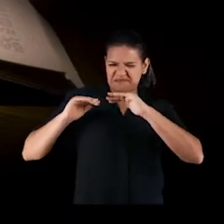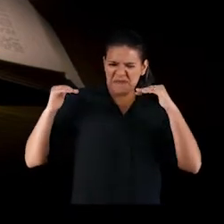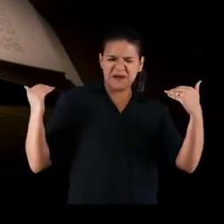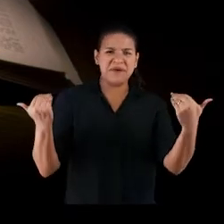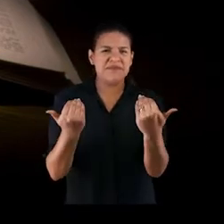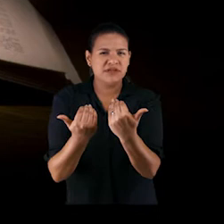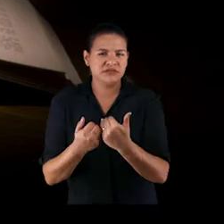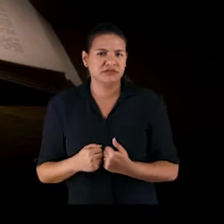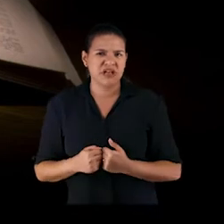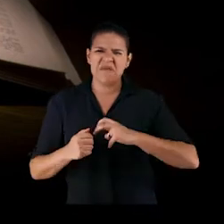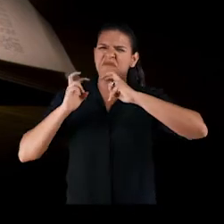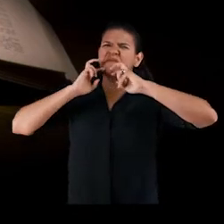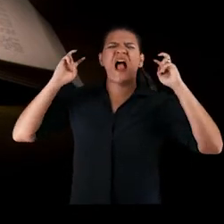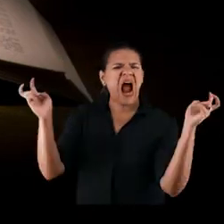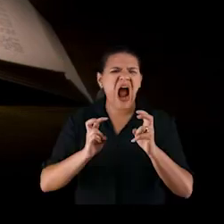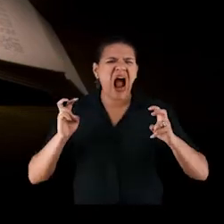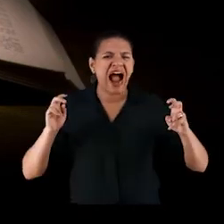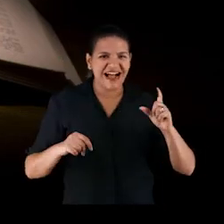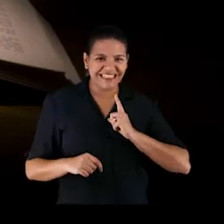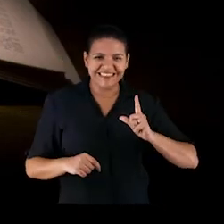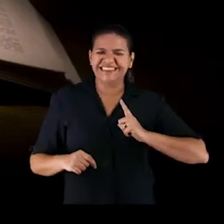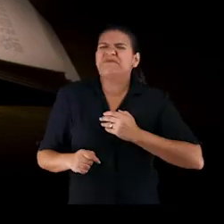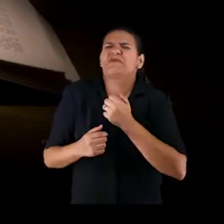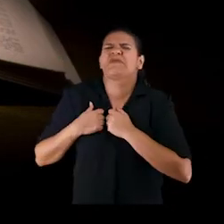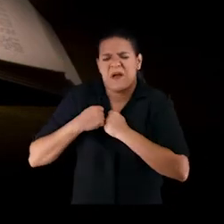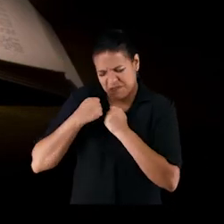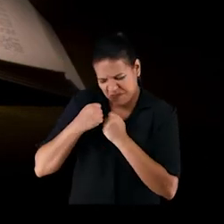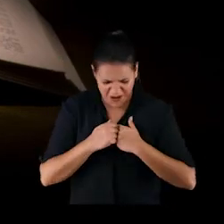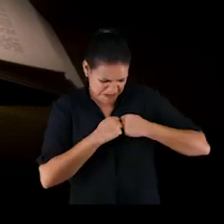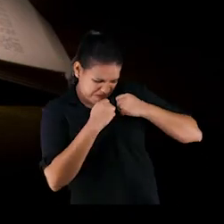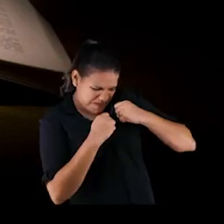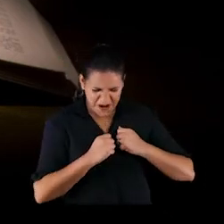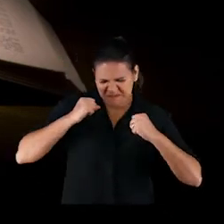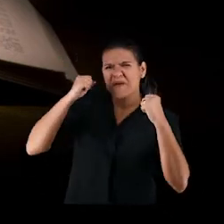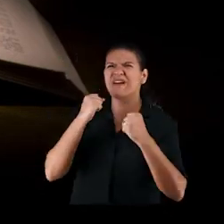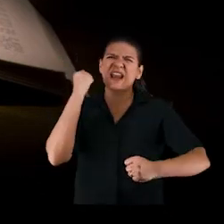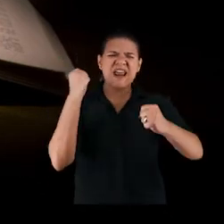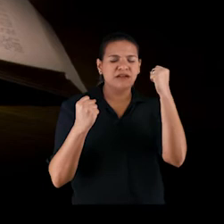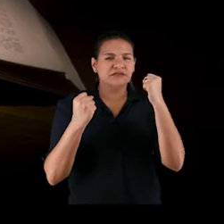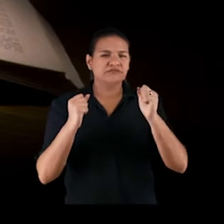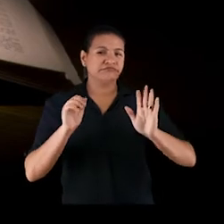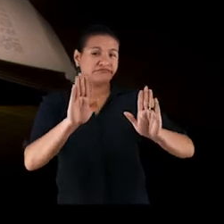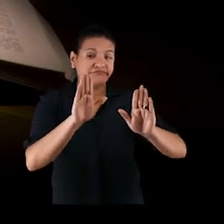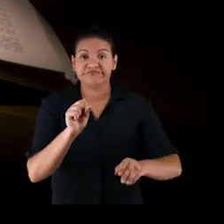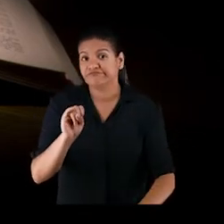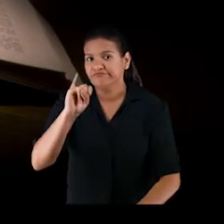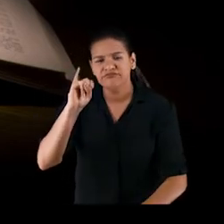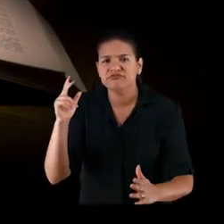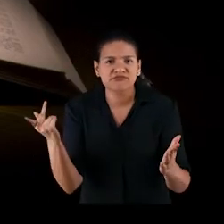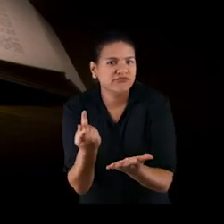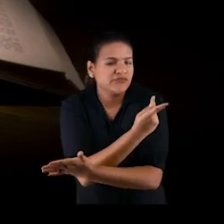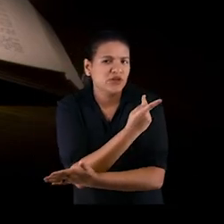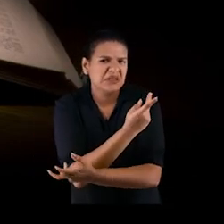agarrado, sufocado, beijado e atirado aos céus. E quando, por um descuido dos deuses, isso deixava